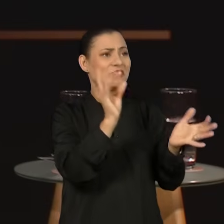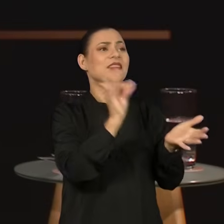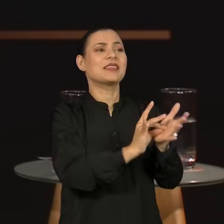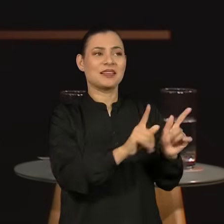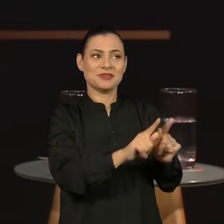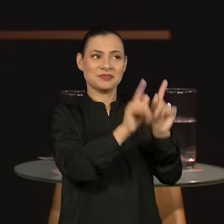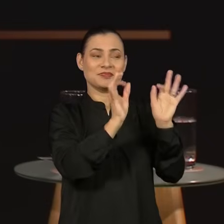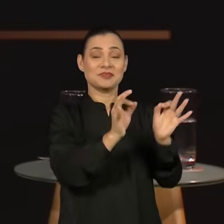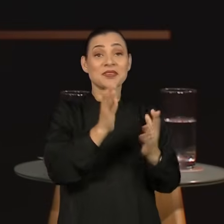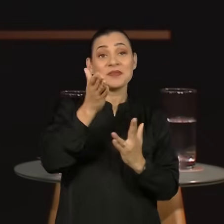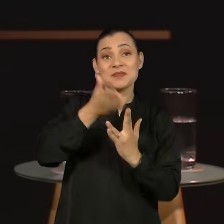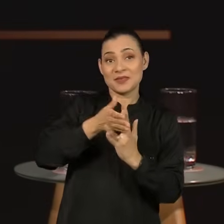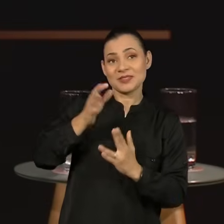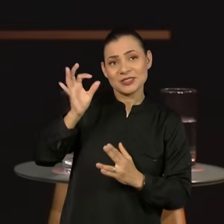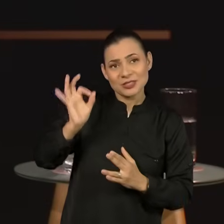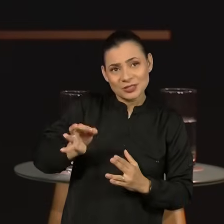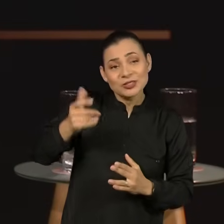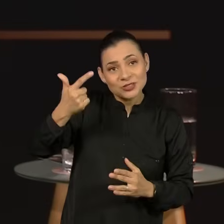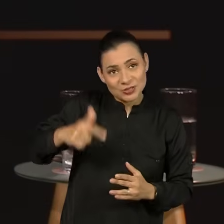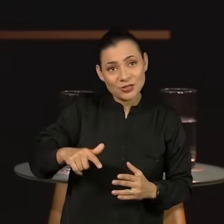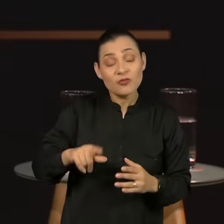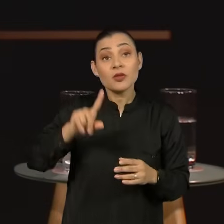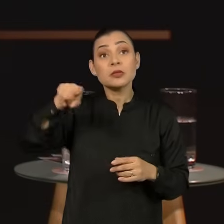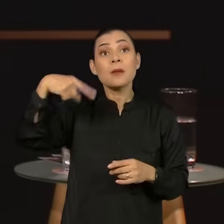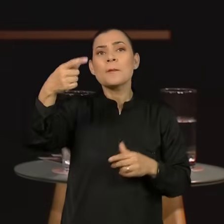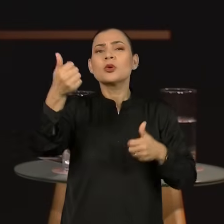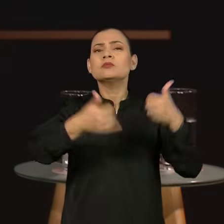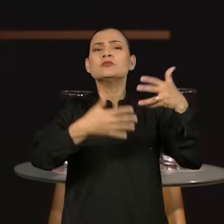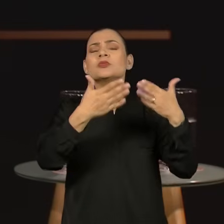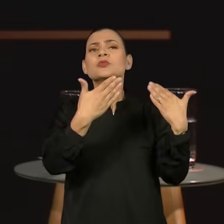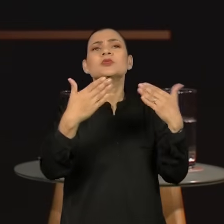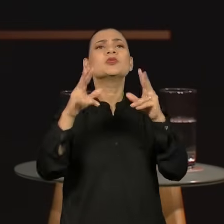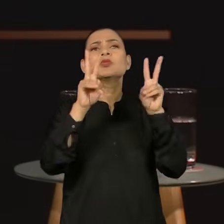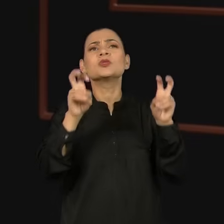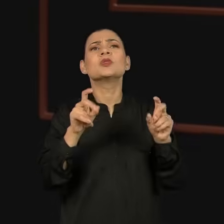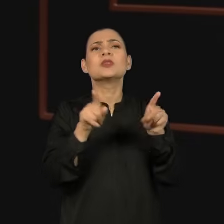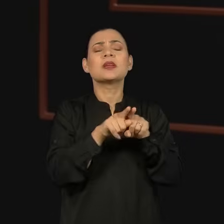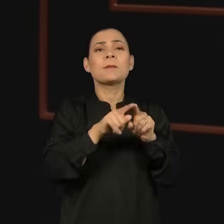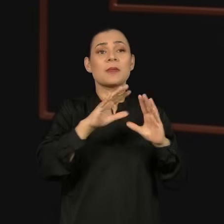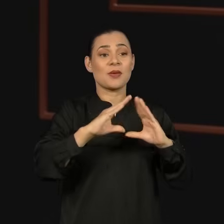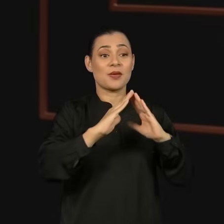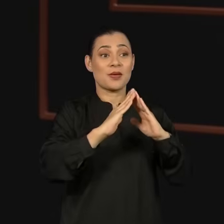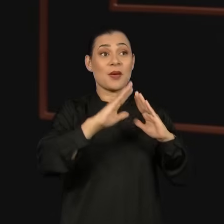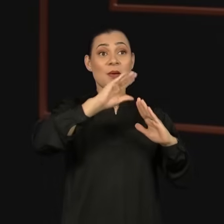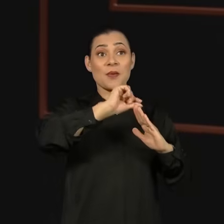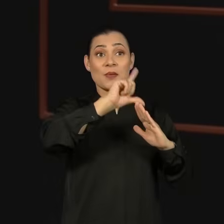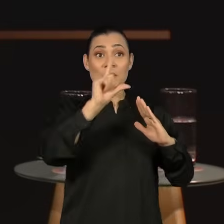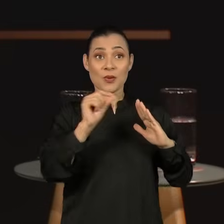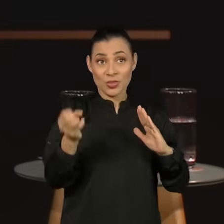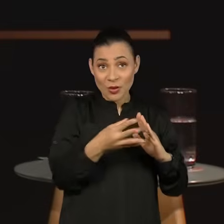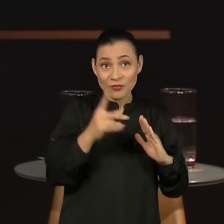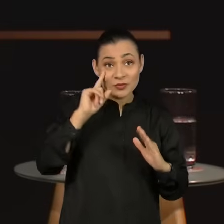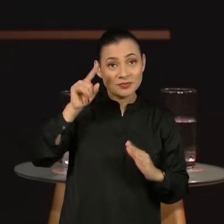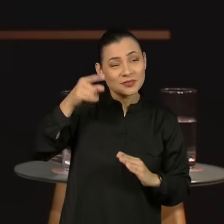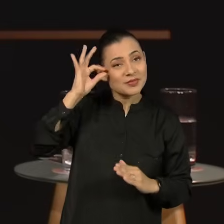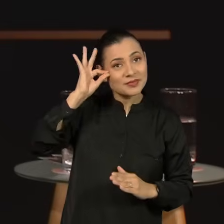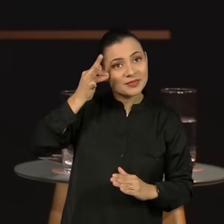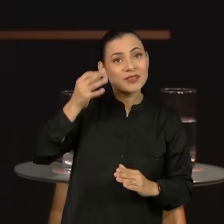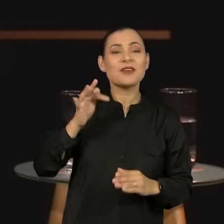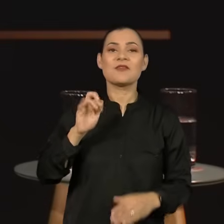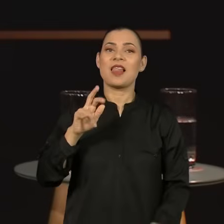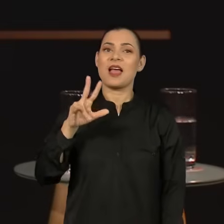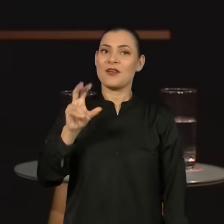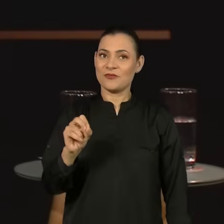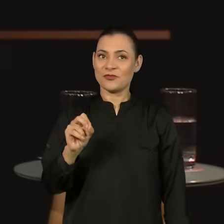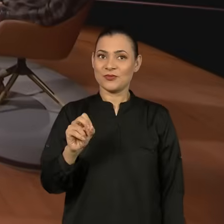Vamos fazer mais uma pausa, Flávio. Tá bom. No próximo bloco a gente fala sobre o novo mundo da Lua. Tá certo. Voltamos já para a nossa conversa com o Flávio